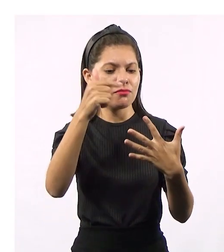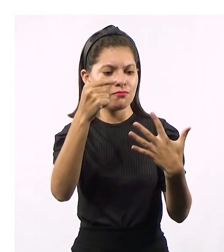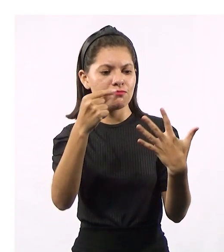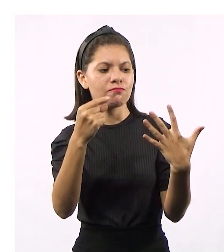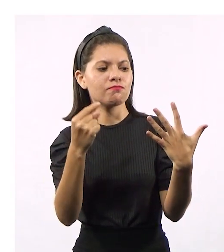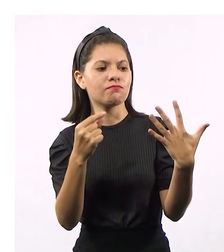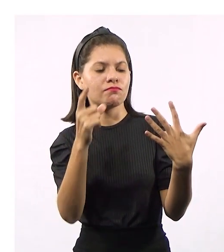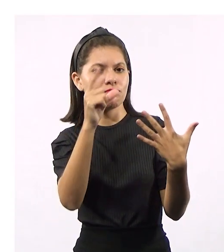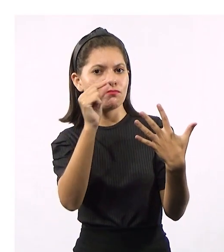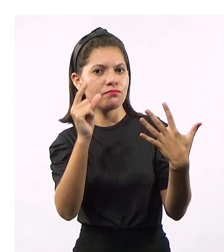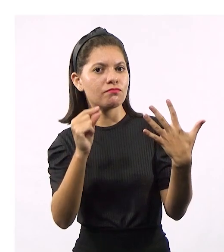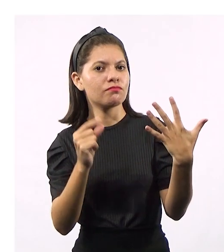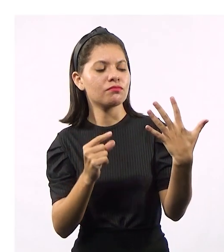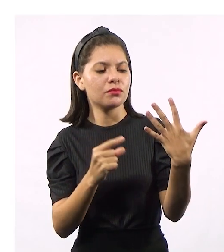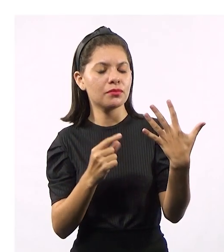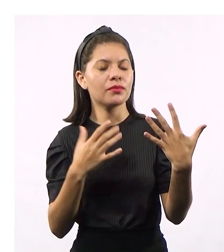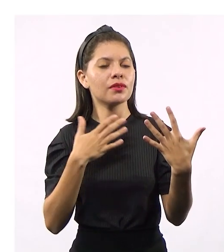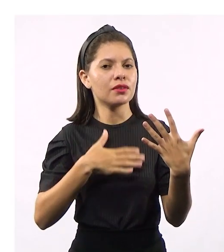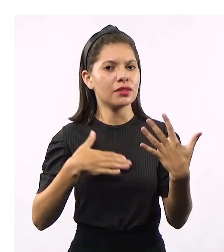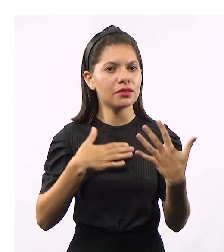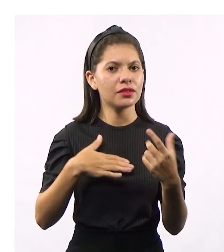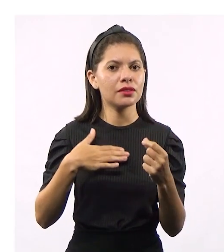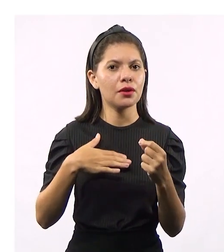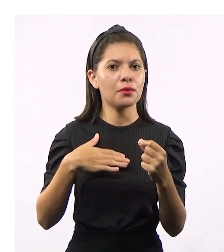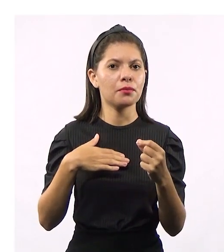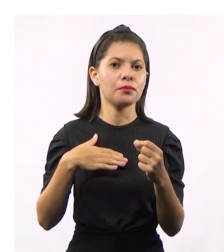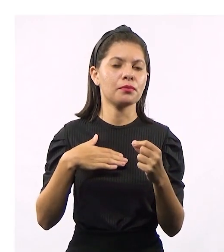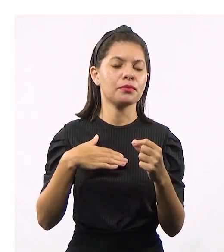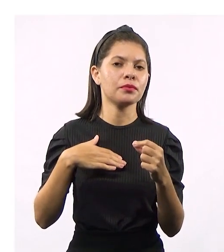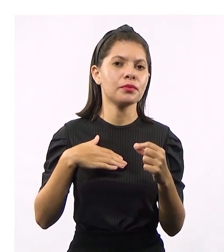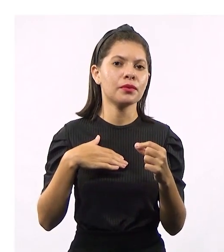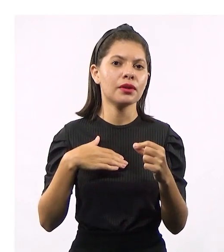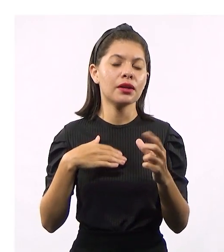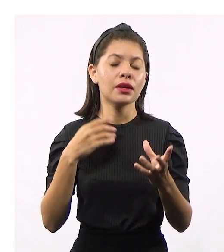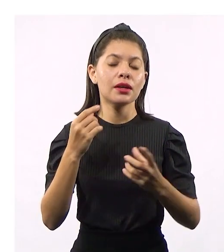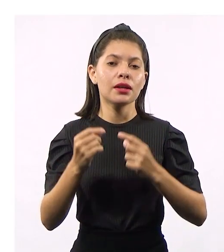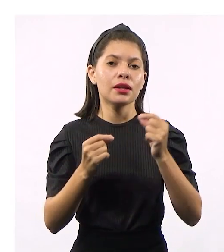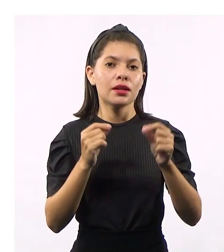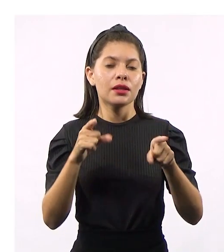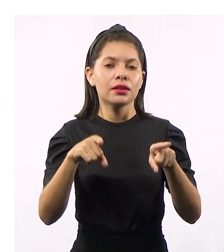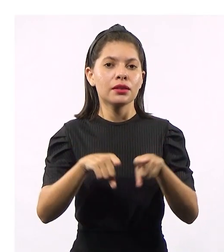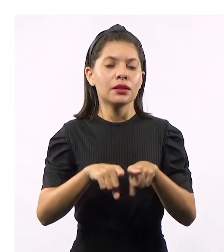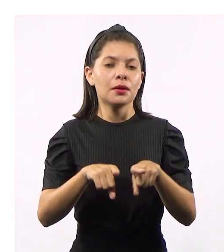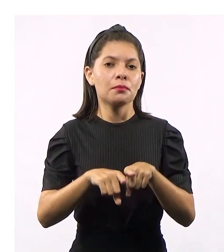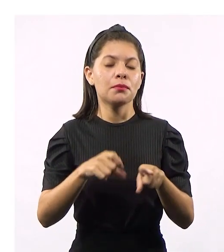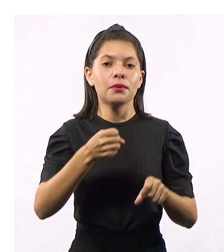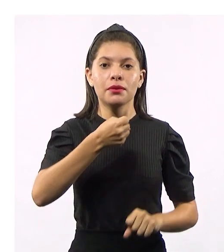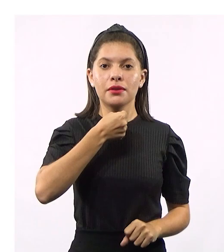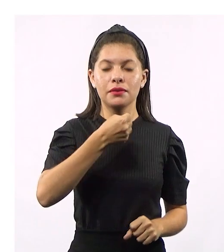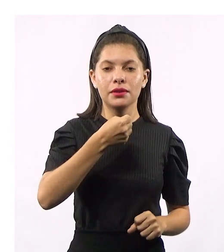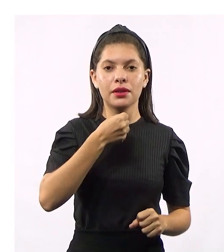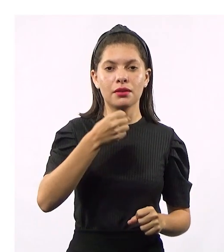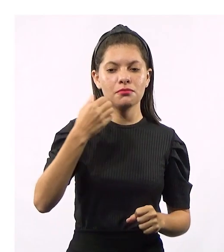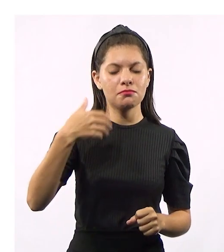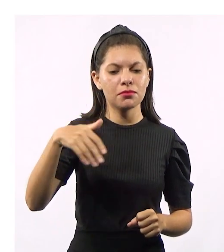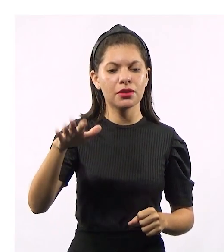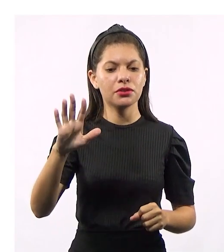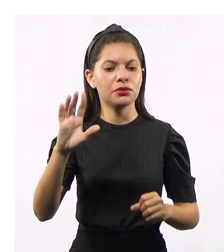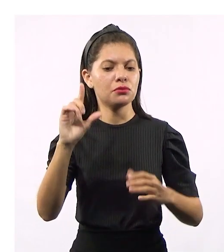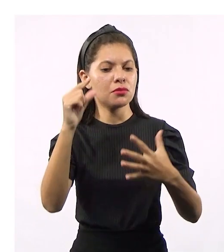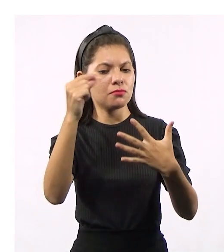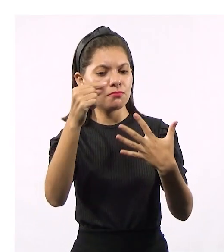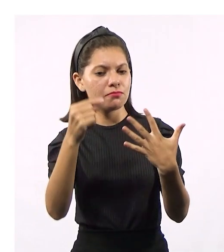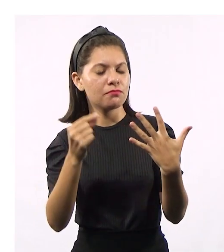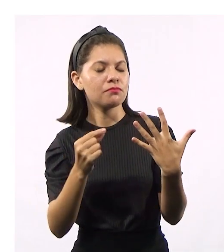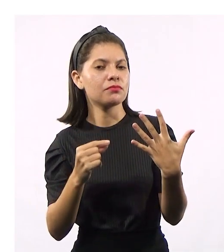satisfação. A caixa de seleção, que aí permite o entrevistado marcar mais de uma opções dentro das elencadas. A lista